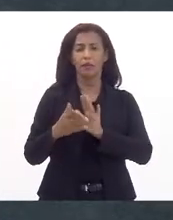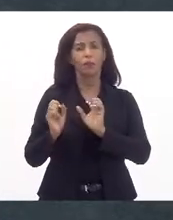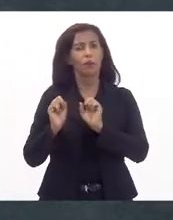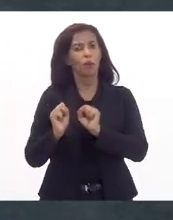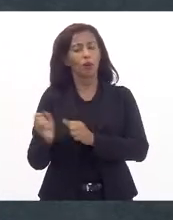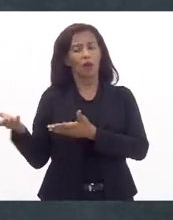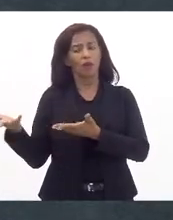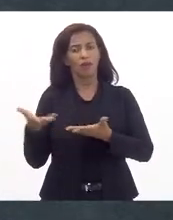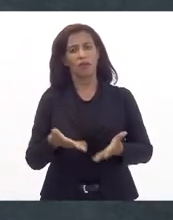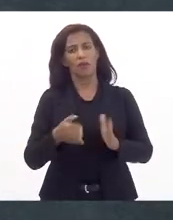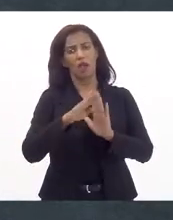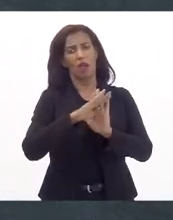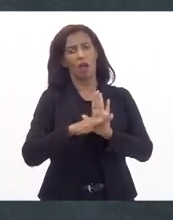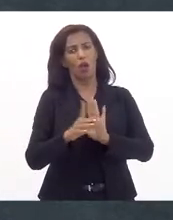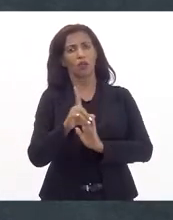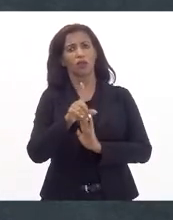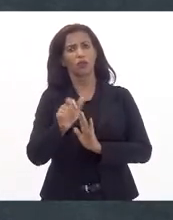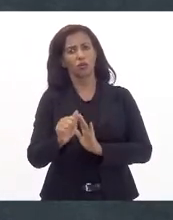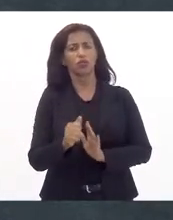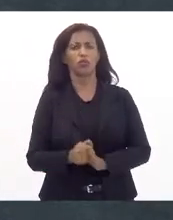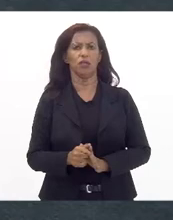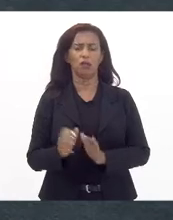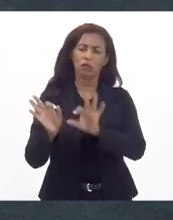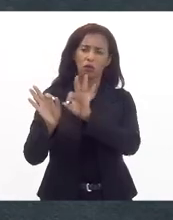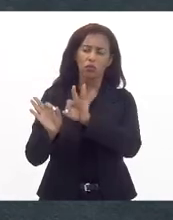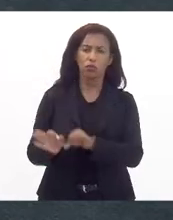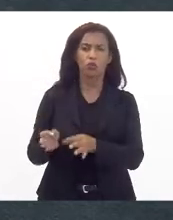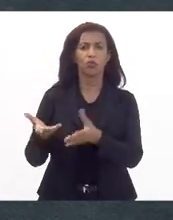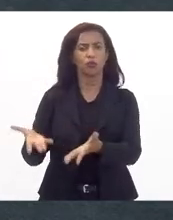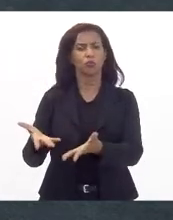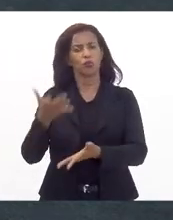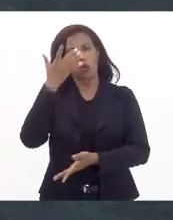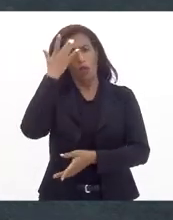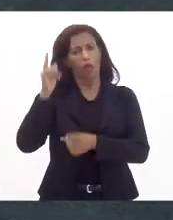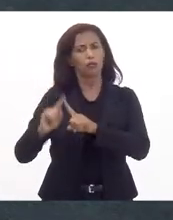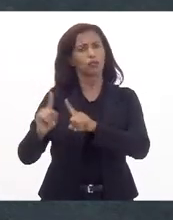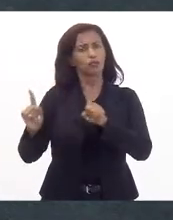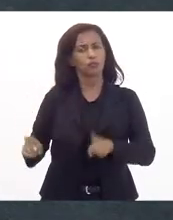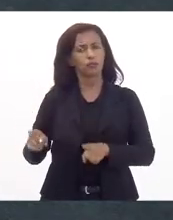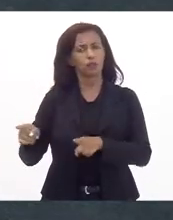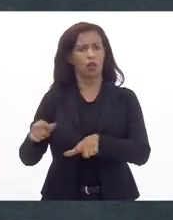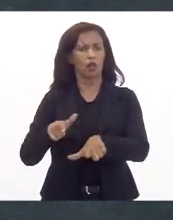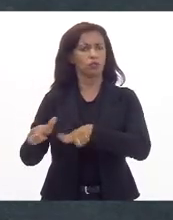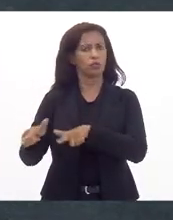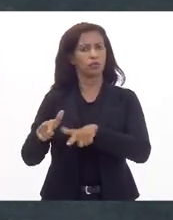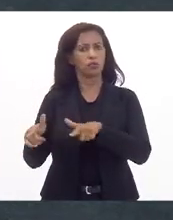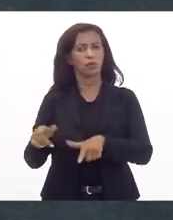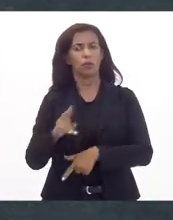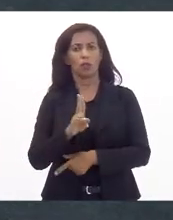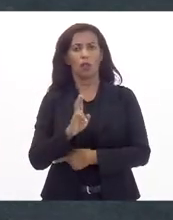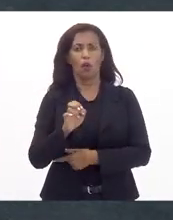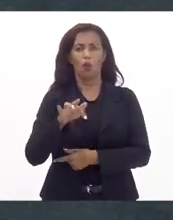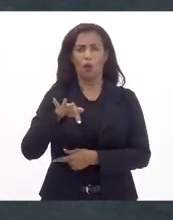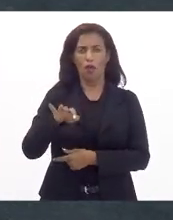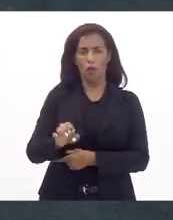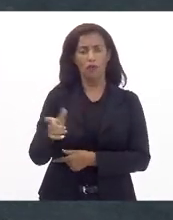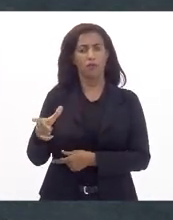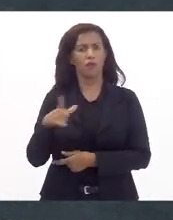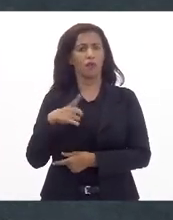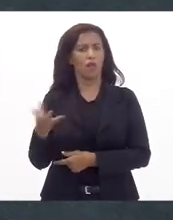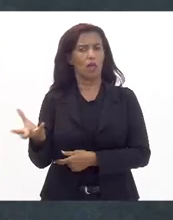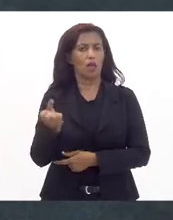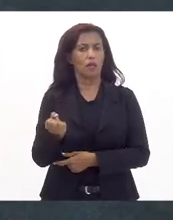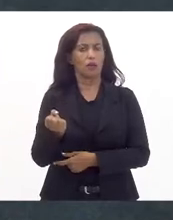pudesse vir a ordem do dia para a gente fazer justiça aqueles funcionários servidores da UFF que